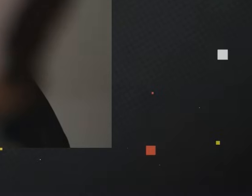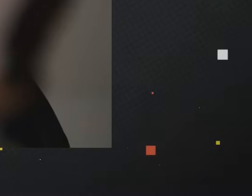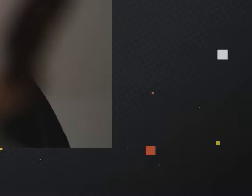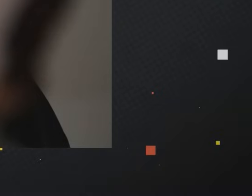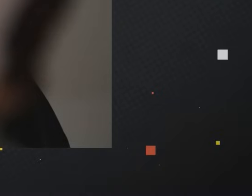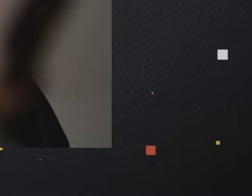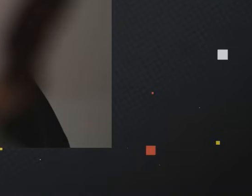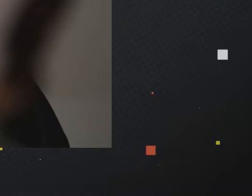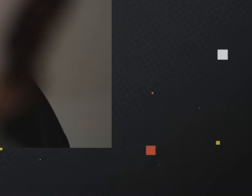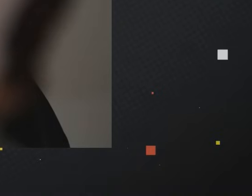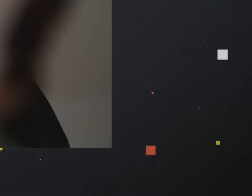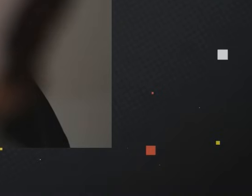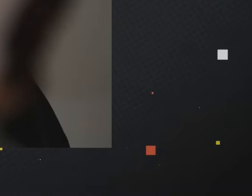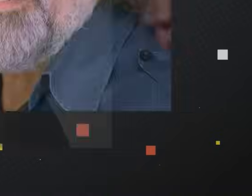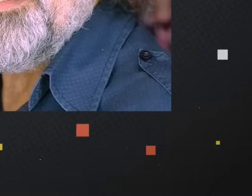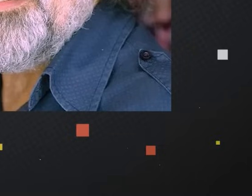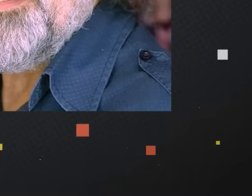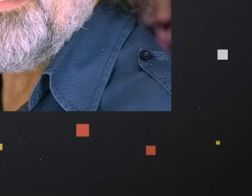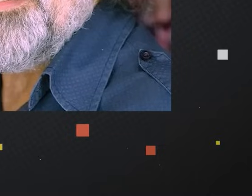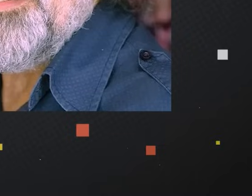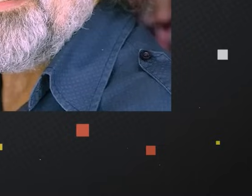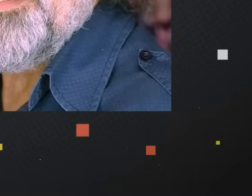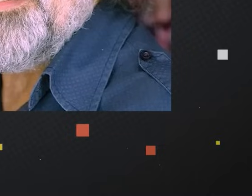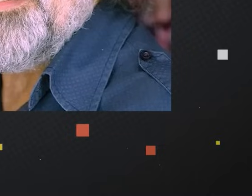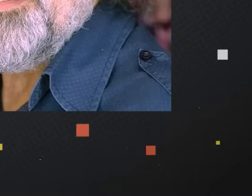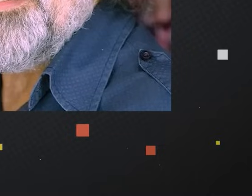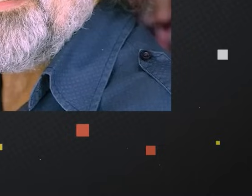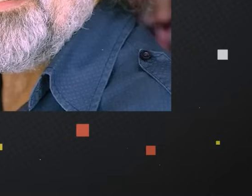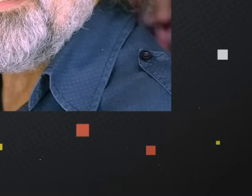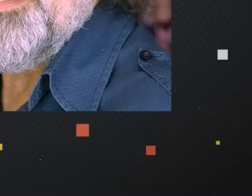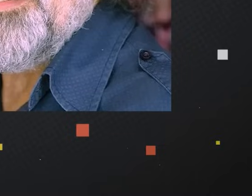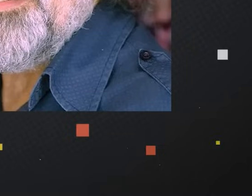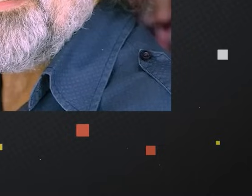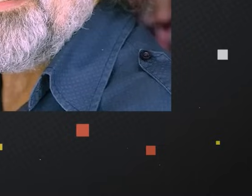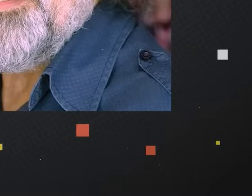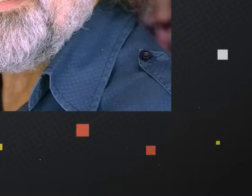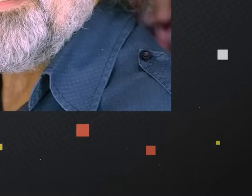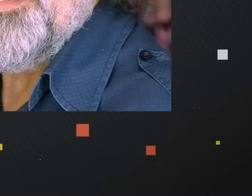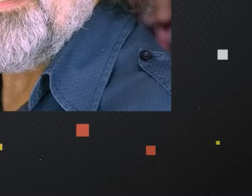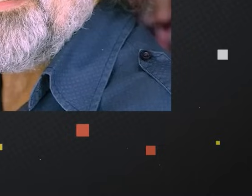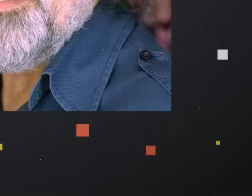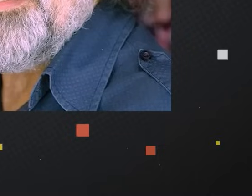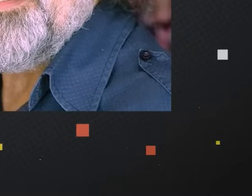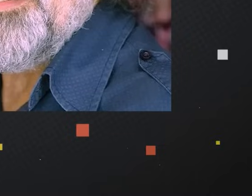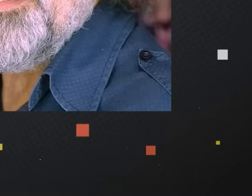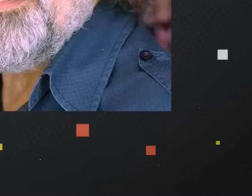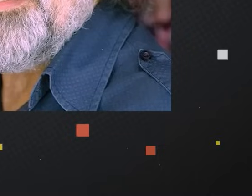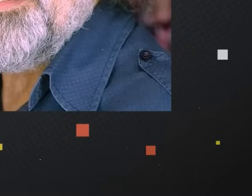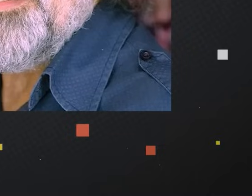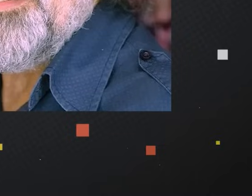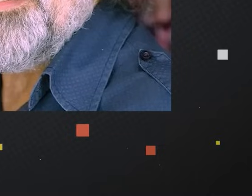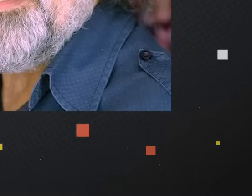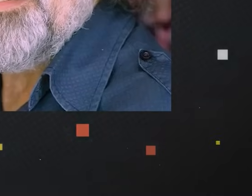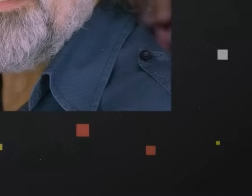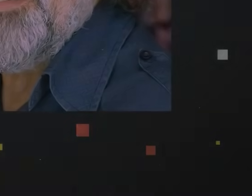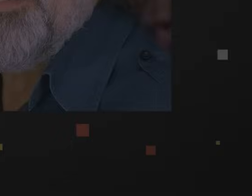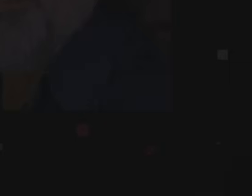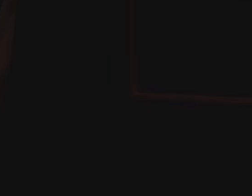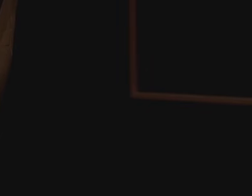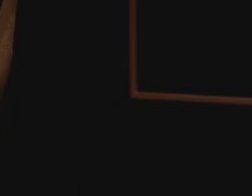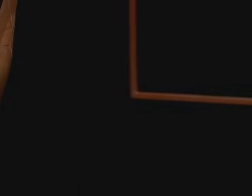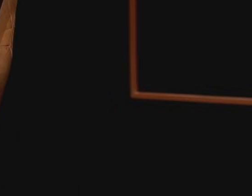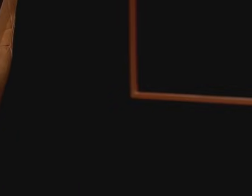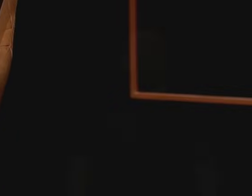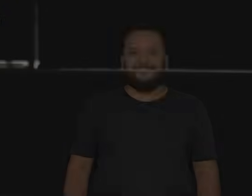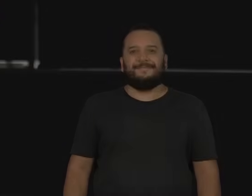canção seus matizes, a música total da voz que fala pela fala e pela voz.